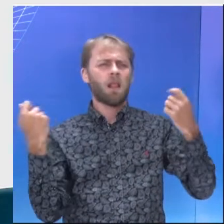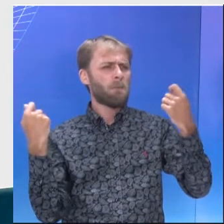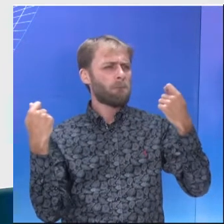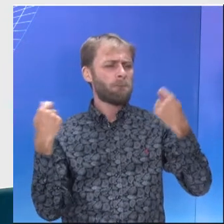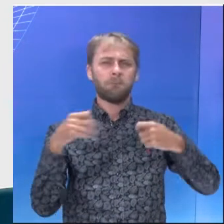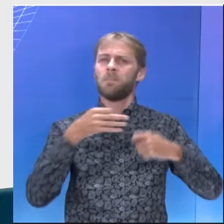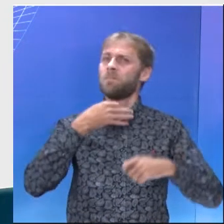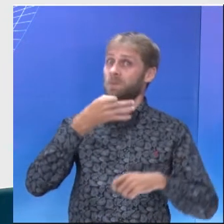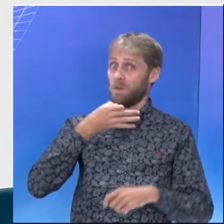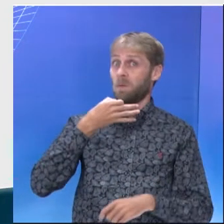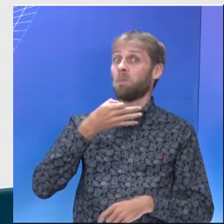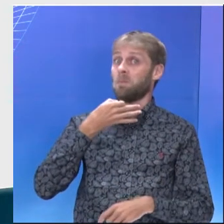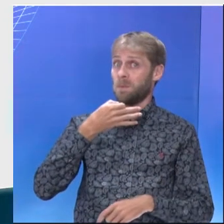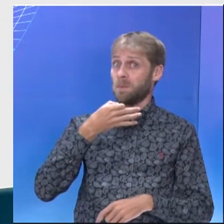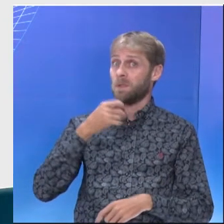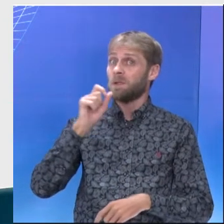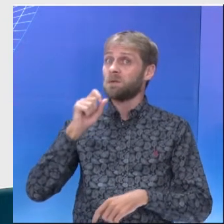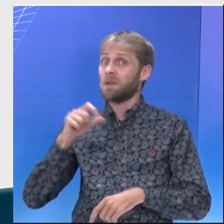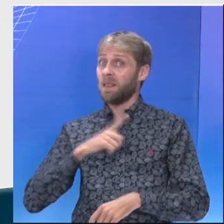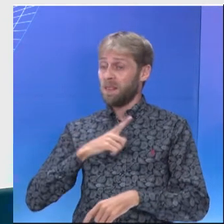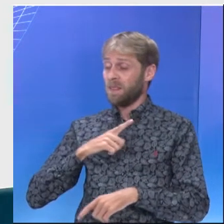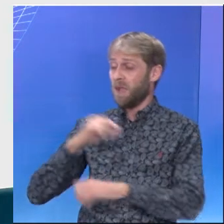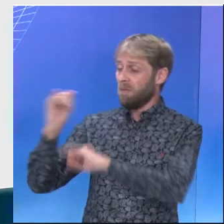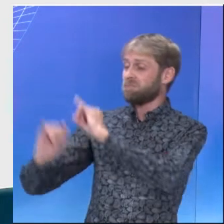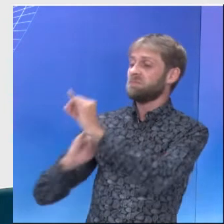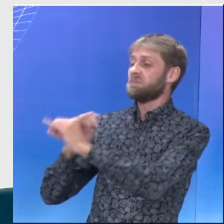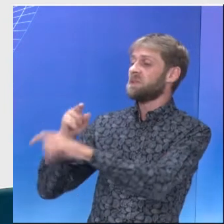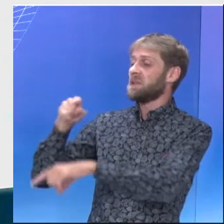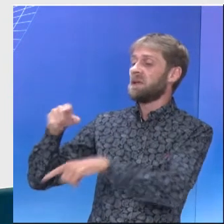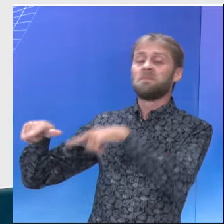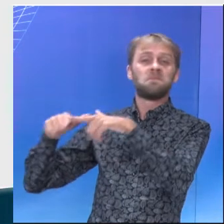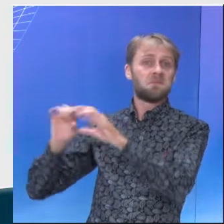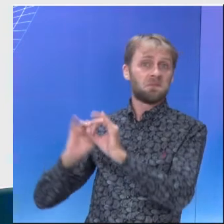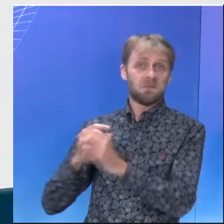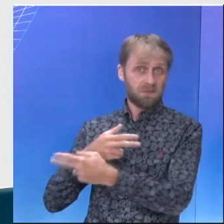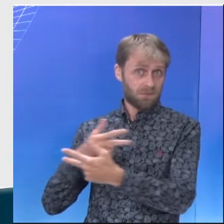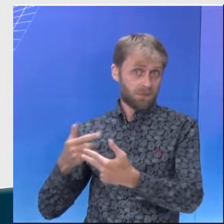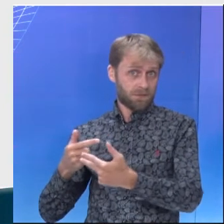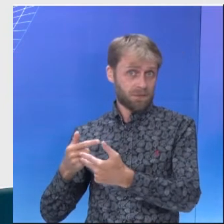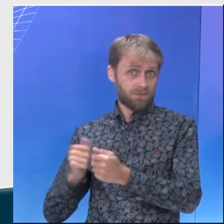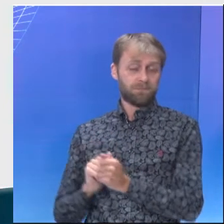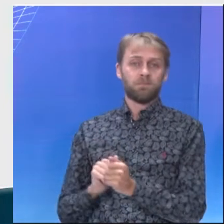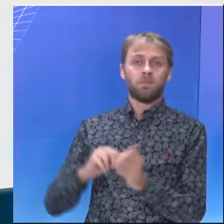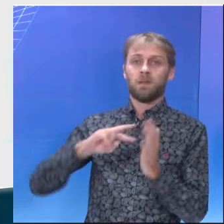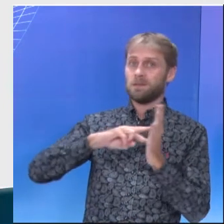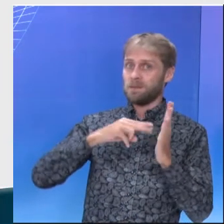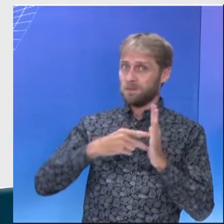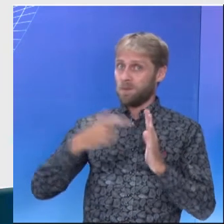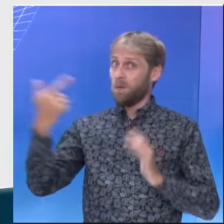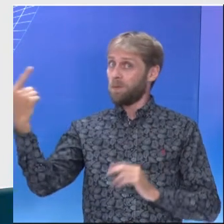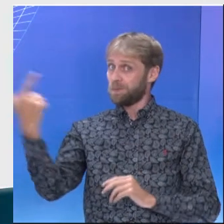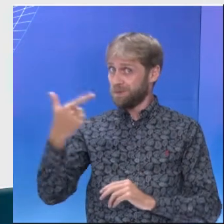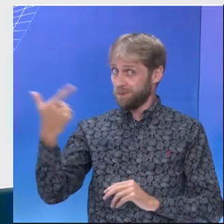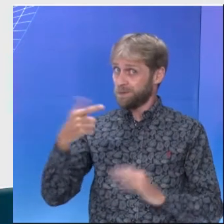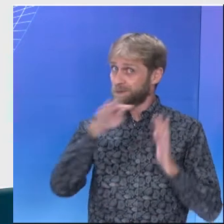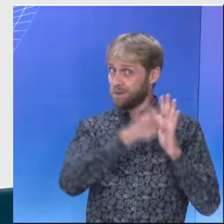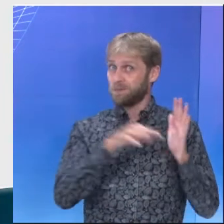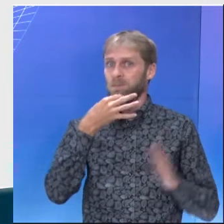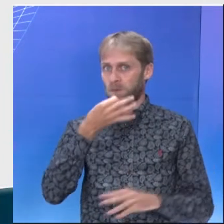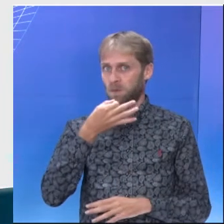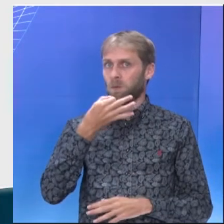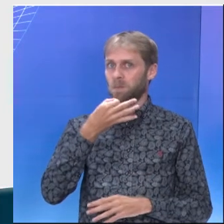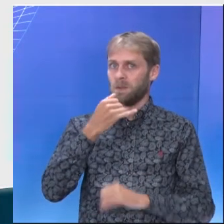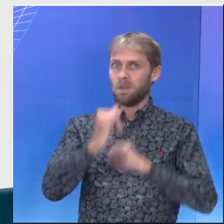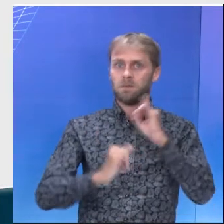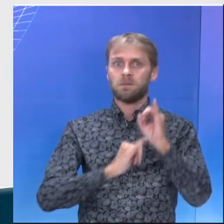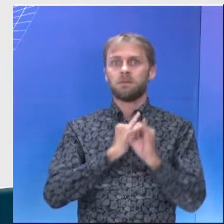de opinar sobre serviços oferecidos. Nesse sentido, o segundo texto, que é um comentário sobre o